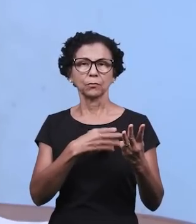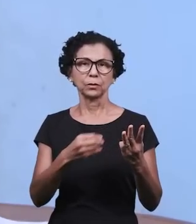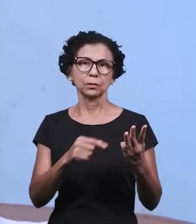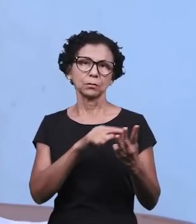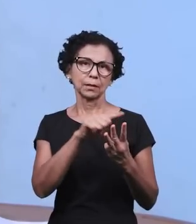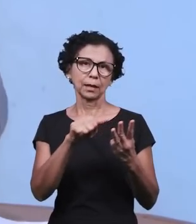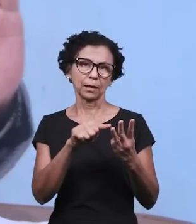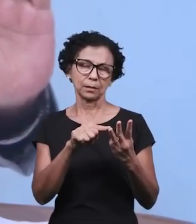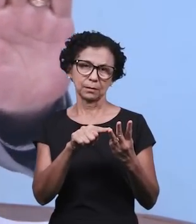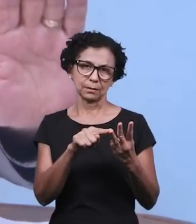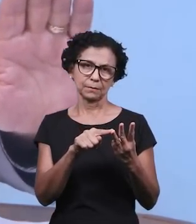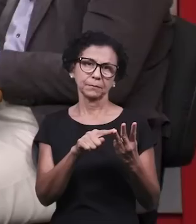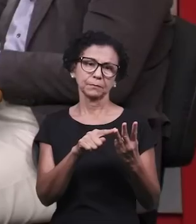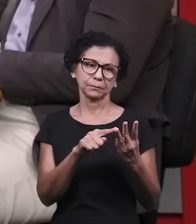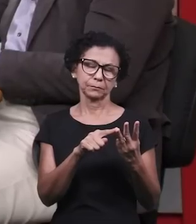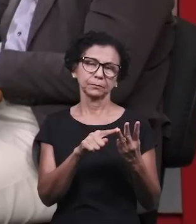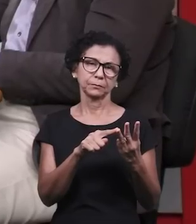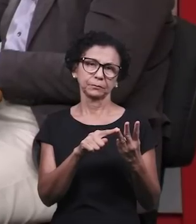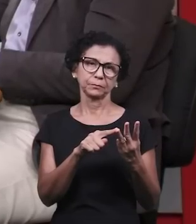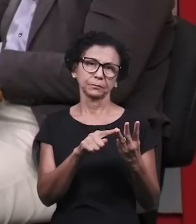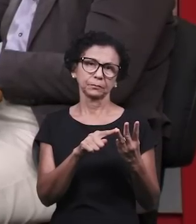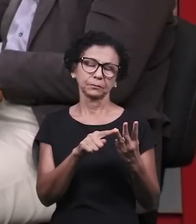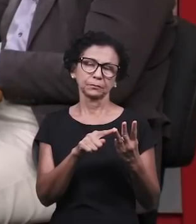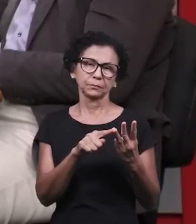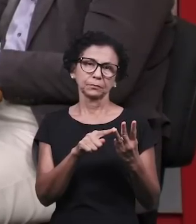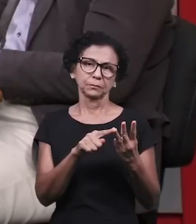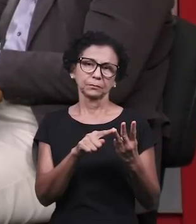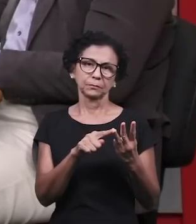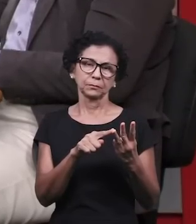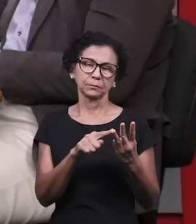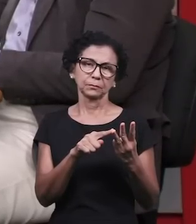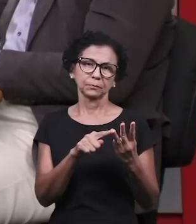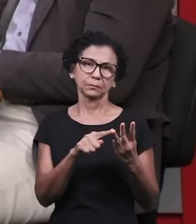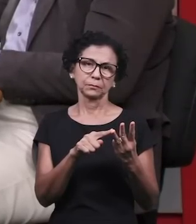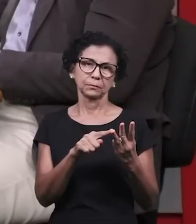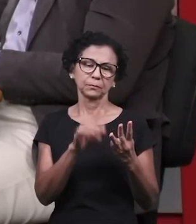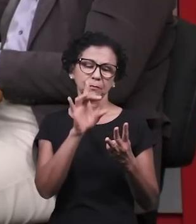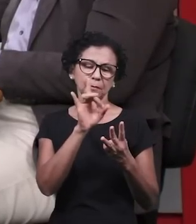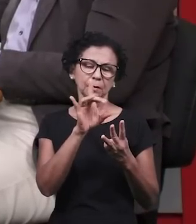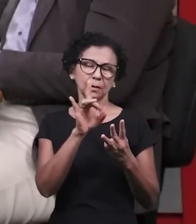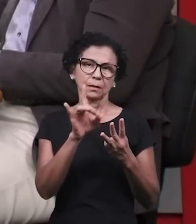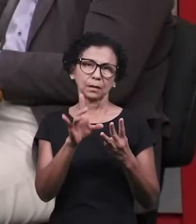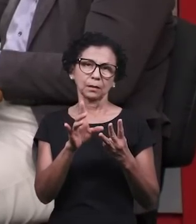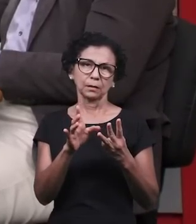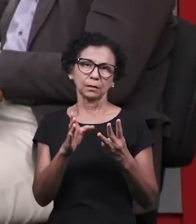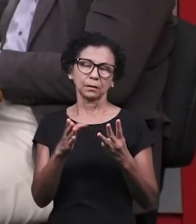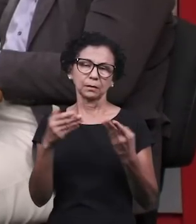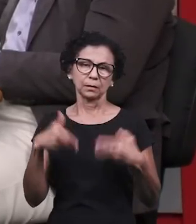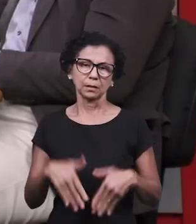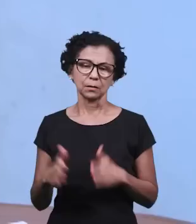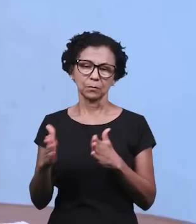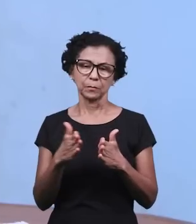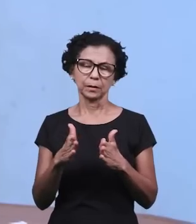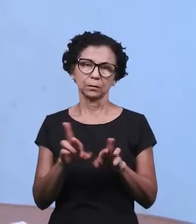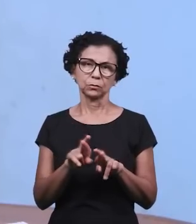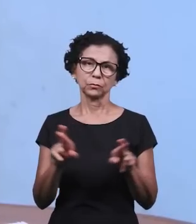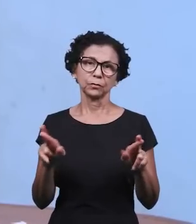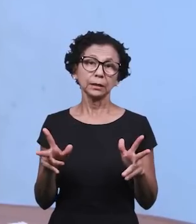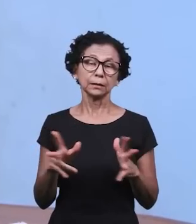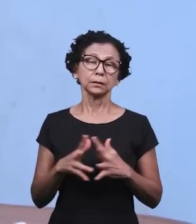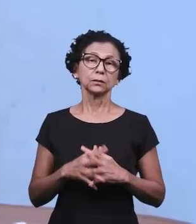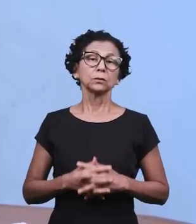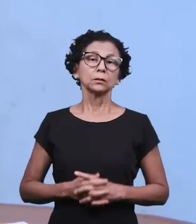Canaã antes de Terá morrer, porque 70, ele tinha